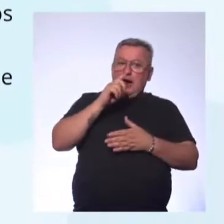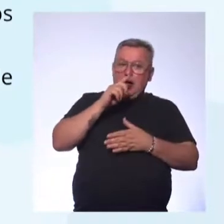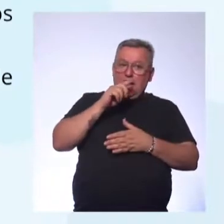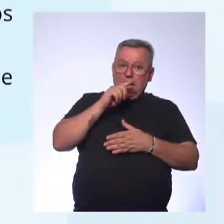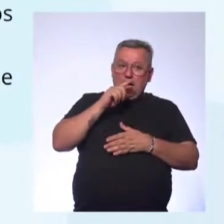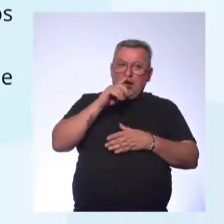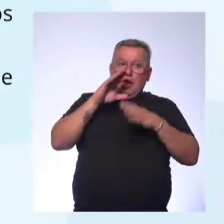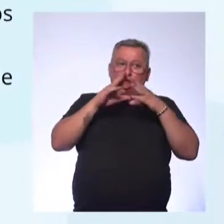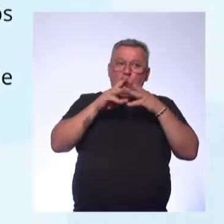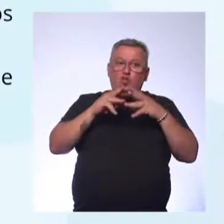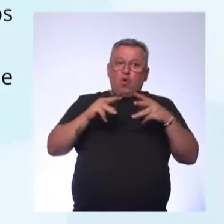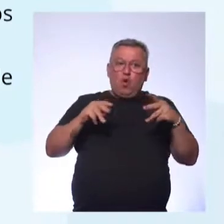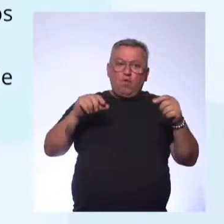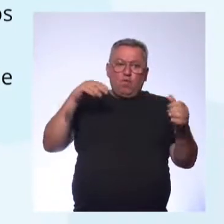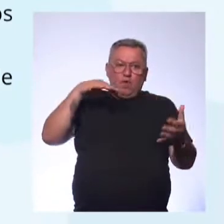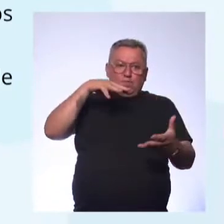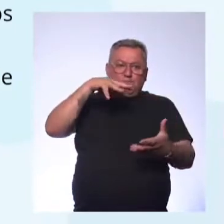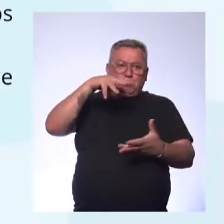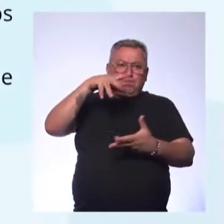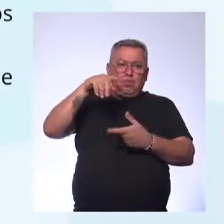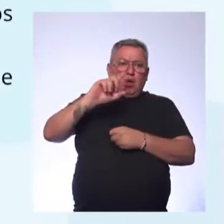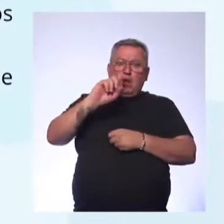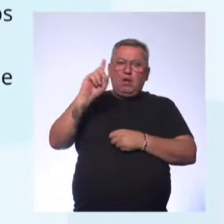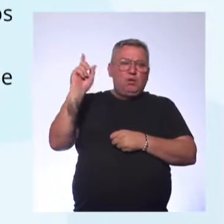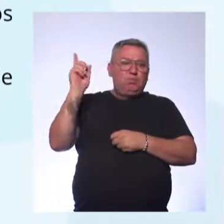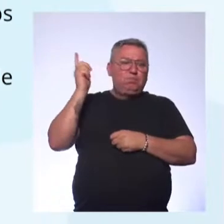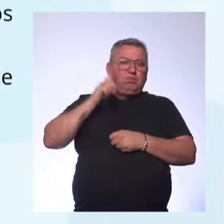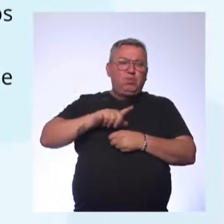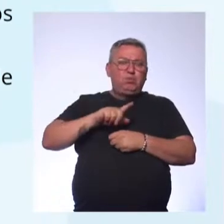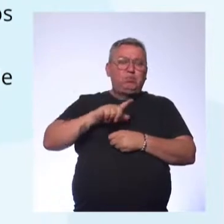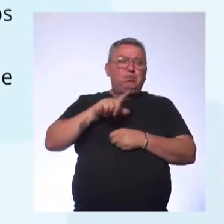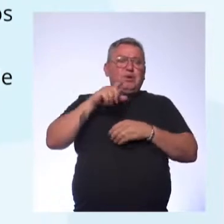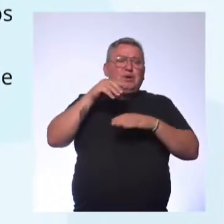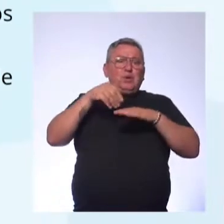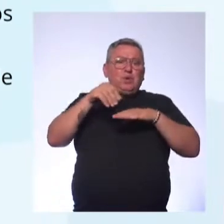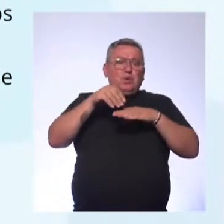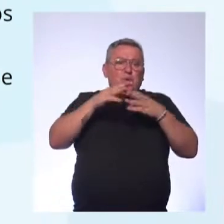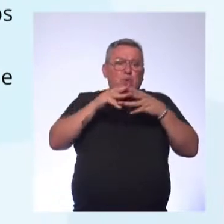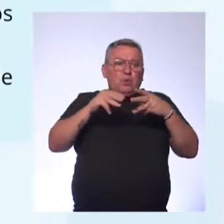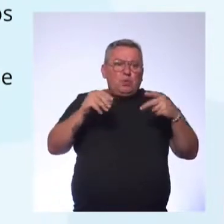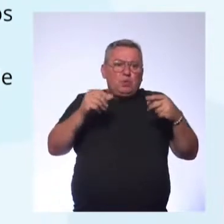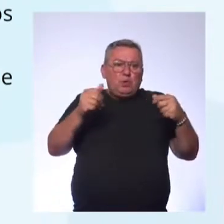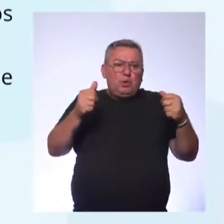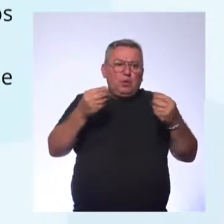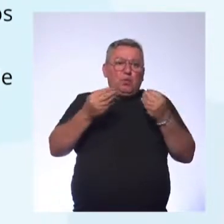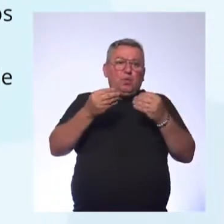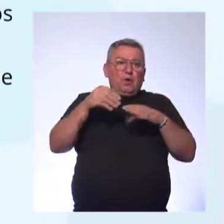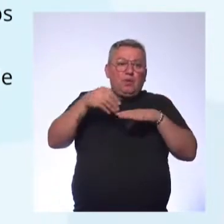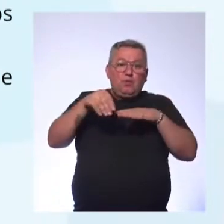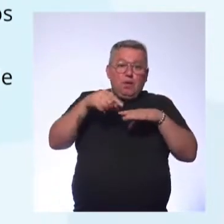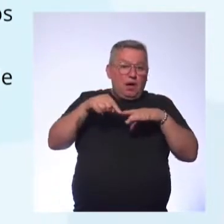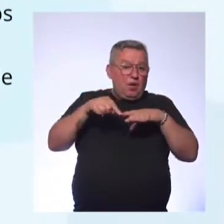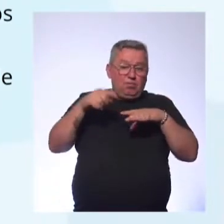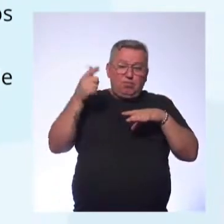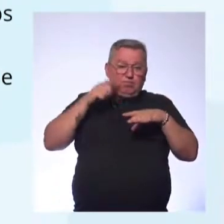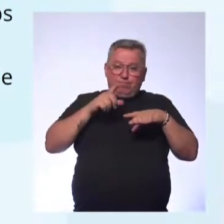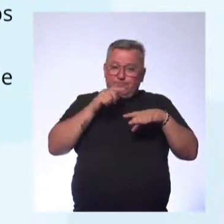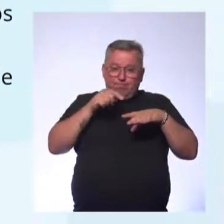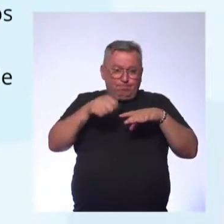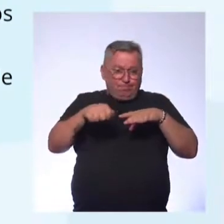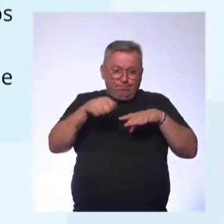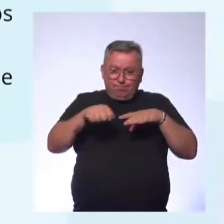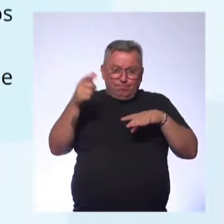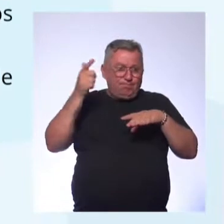denominado um solvente Universal ela não é capaz de dissolver uma série de materiais Como por exemplo o